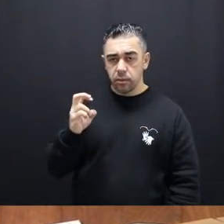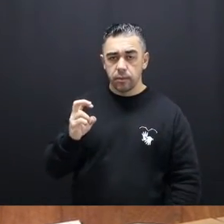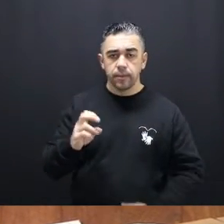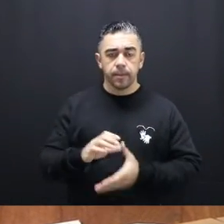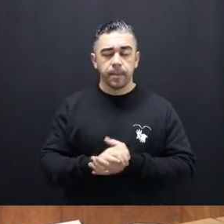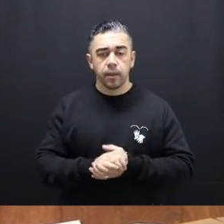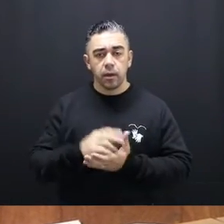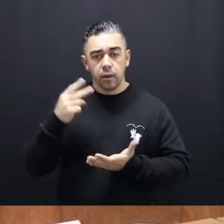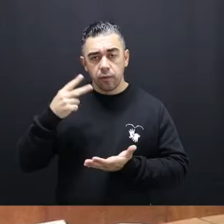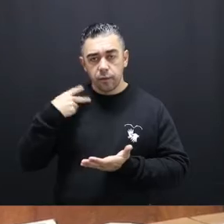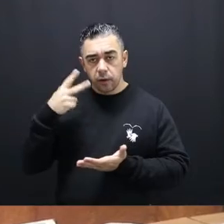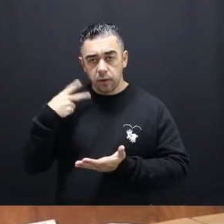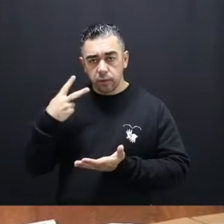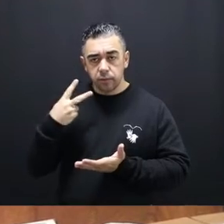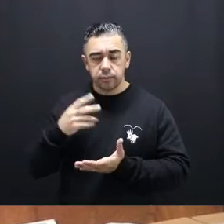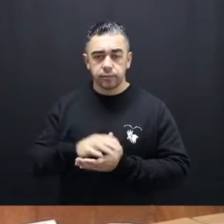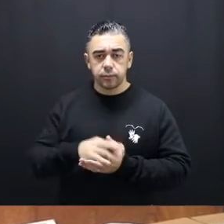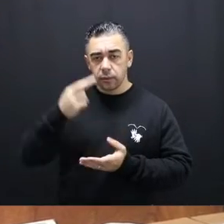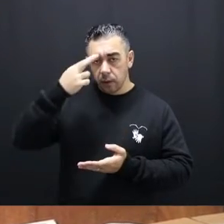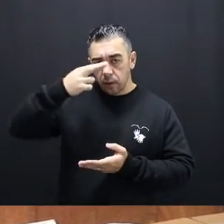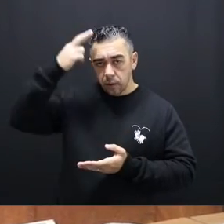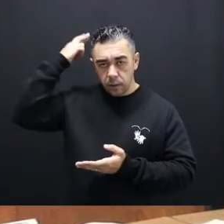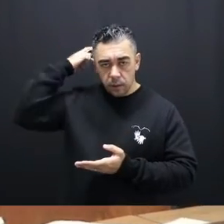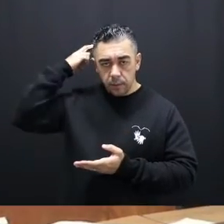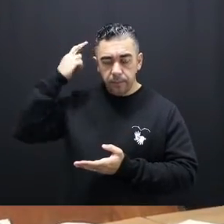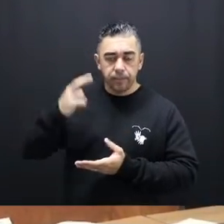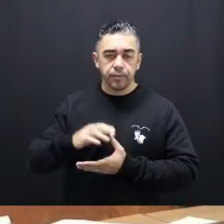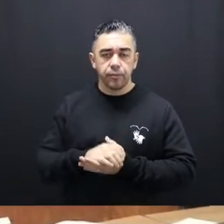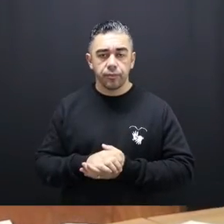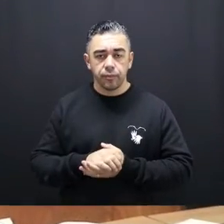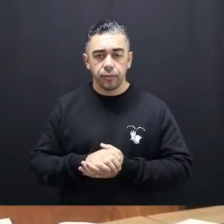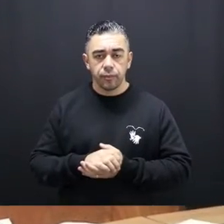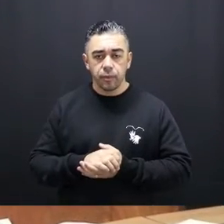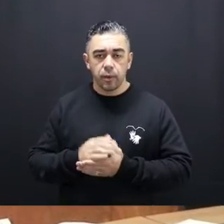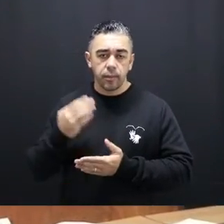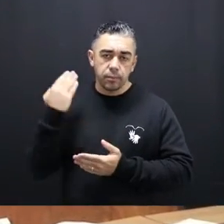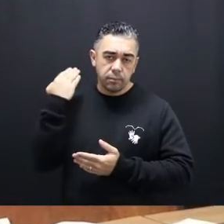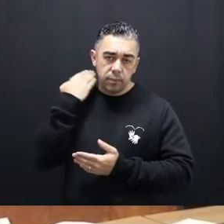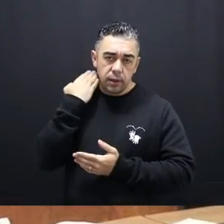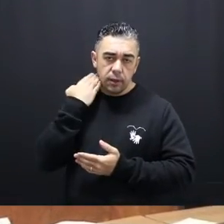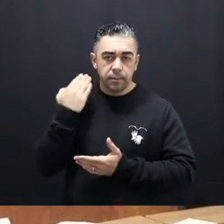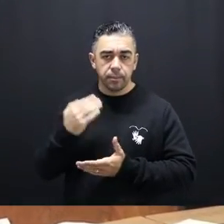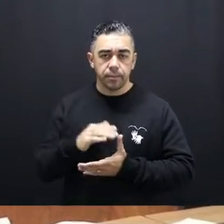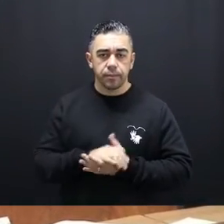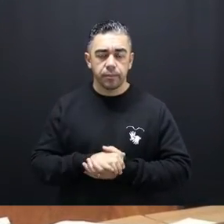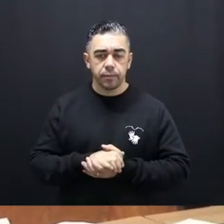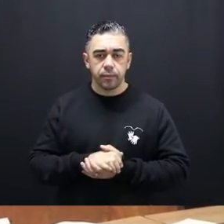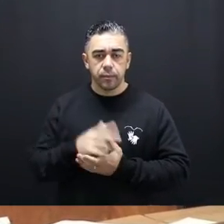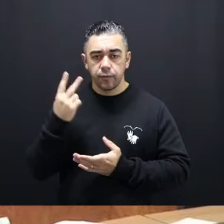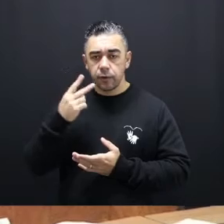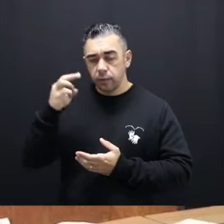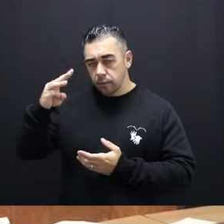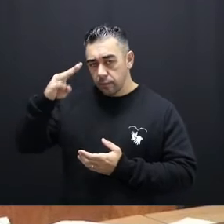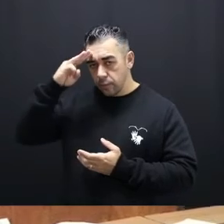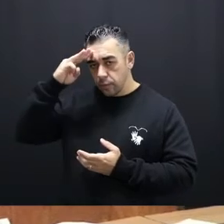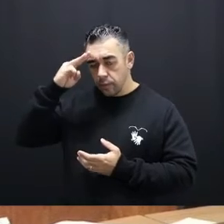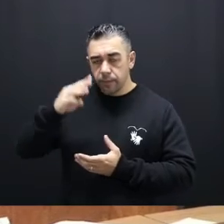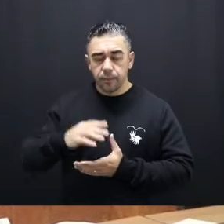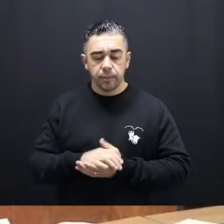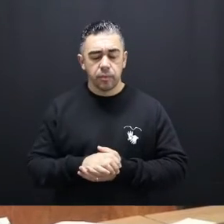e os vereadores Renan Machado Vereador Bira do banco e Vereador delegado Michel